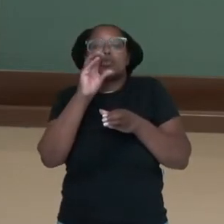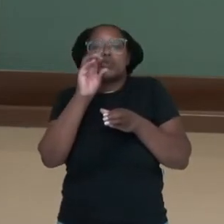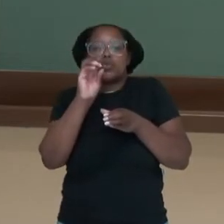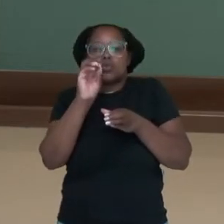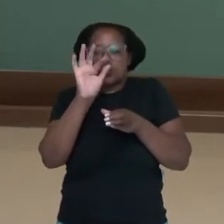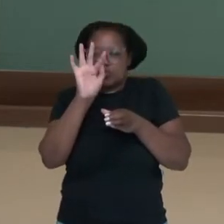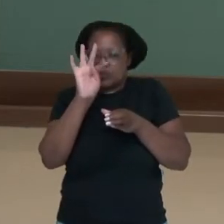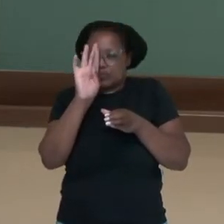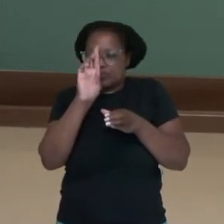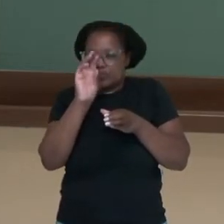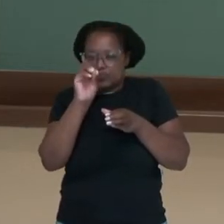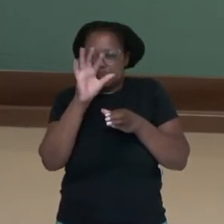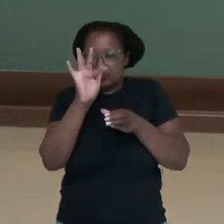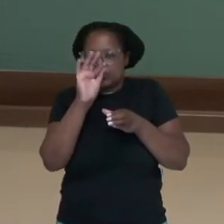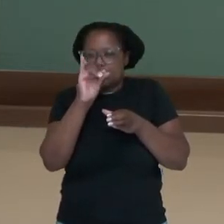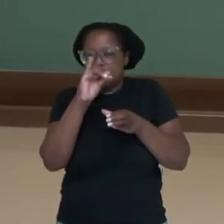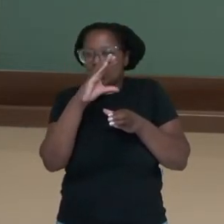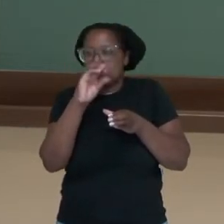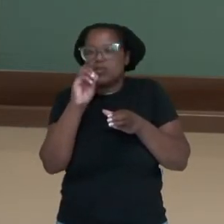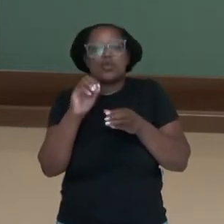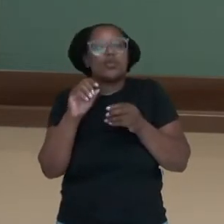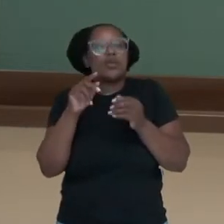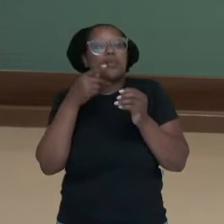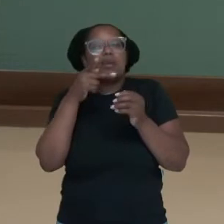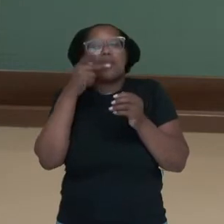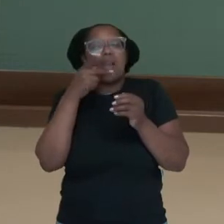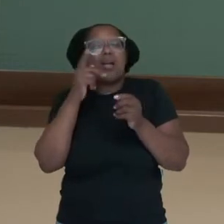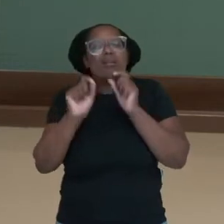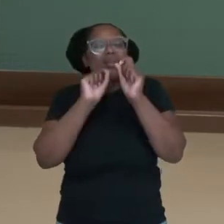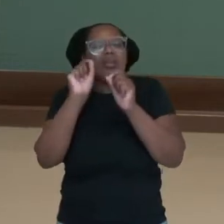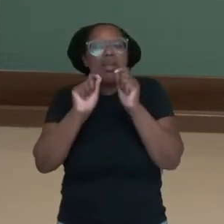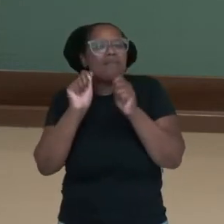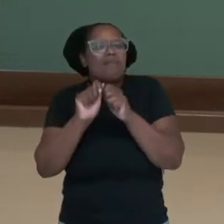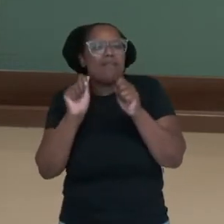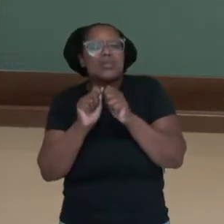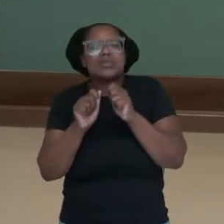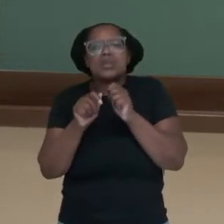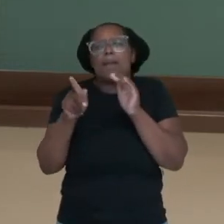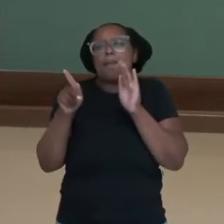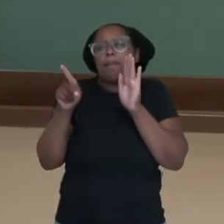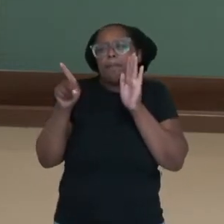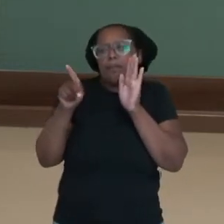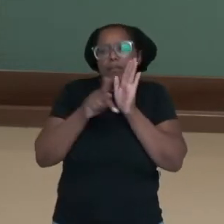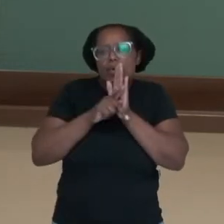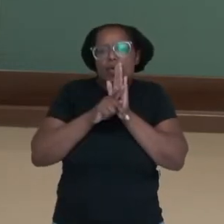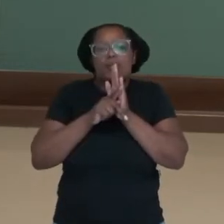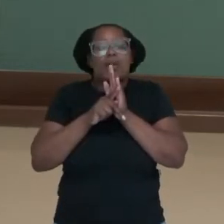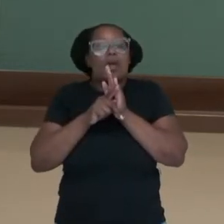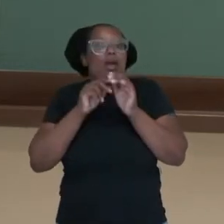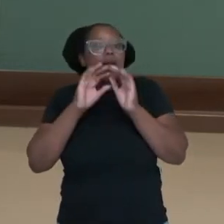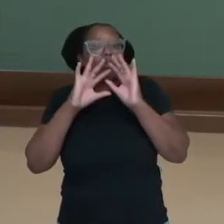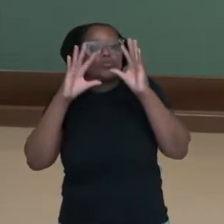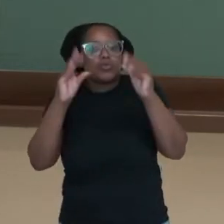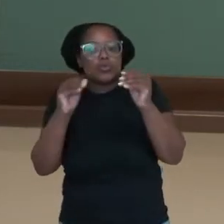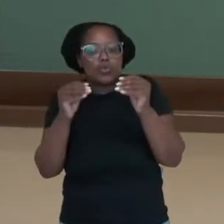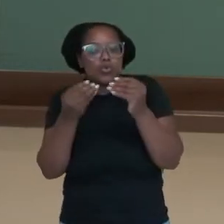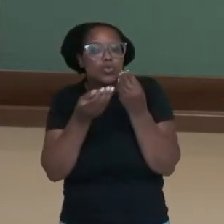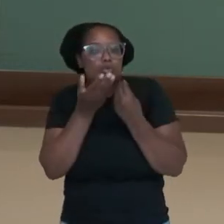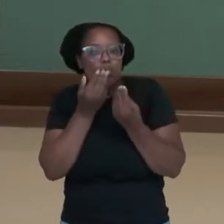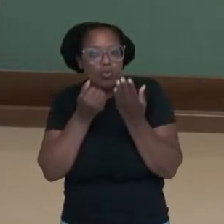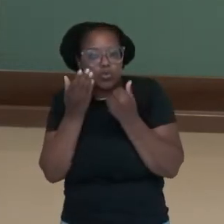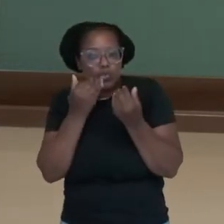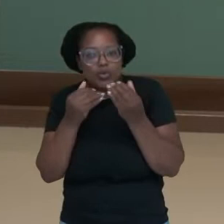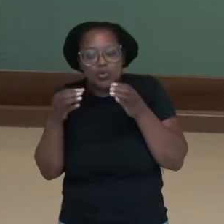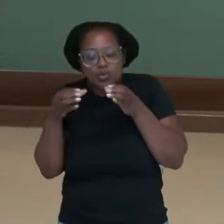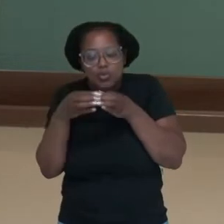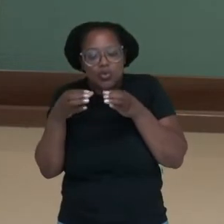assim. Quem faz parte do nível trófico? Produtores. Consumidores também é um nível trófico. E assim por